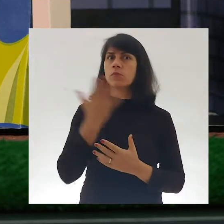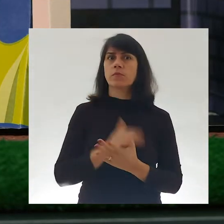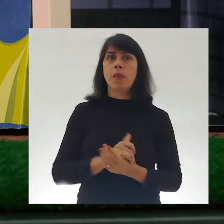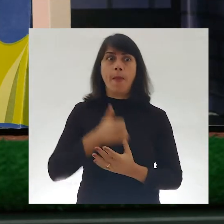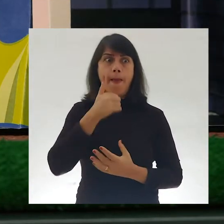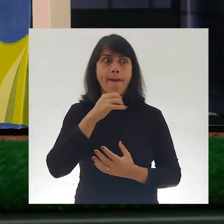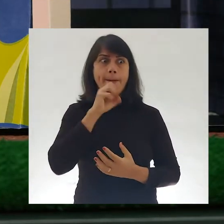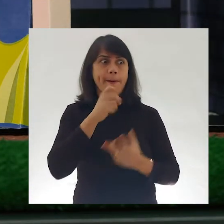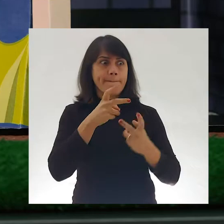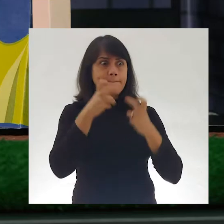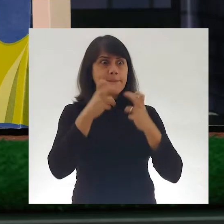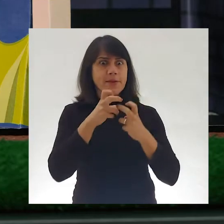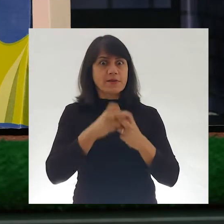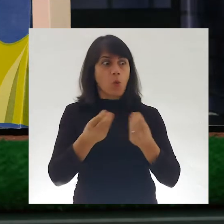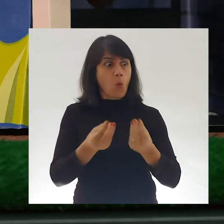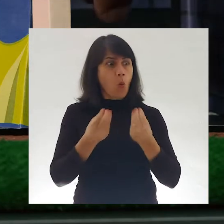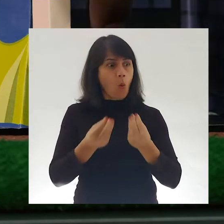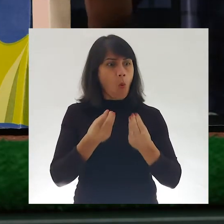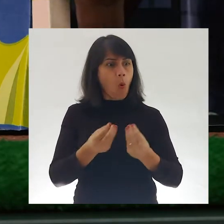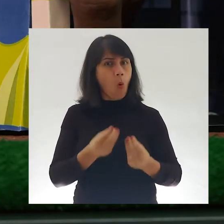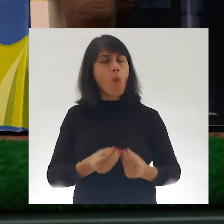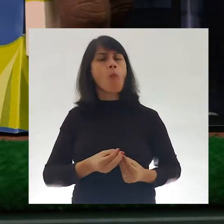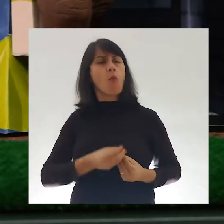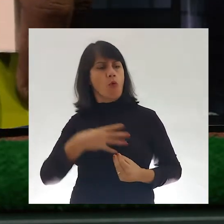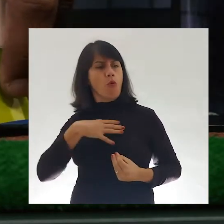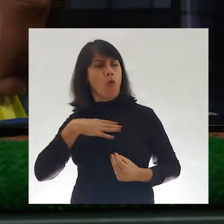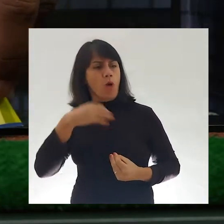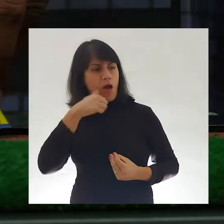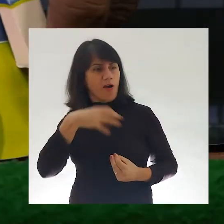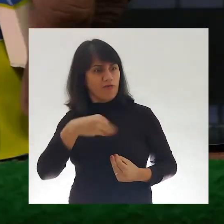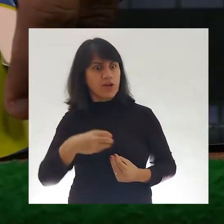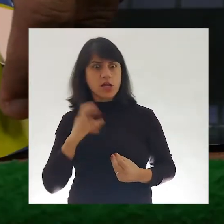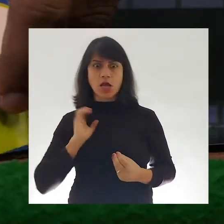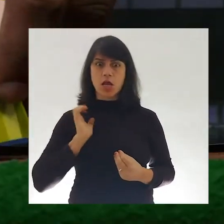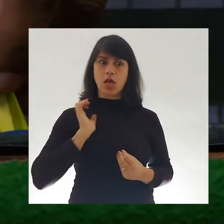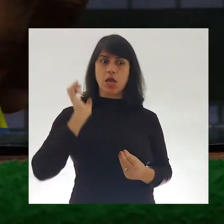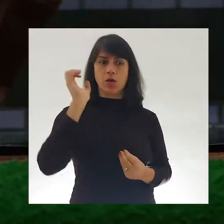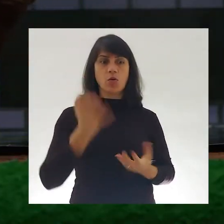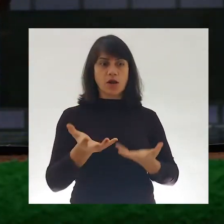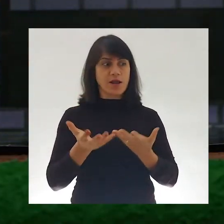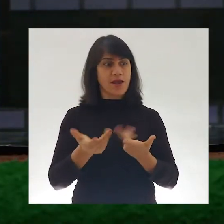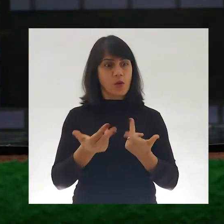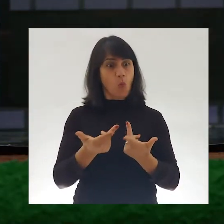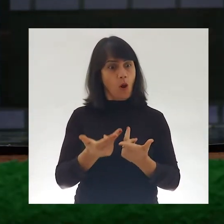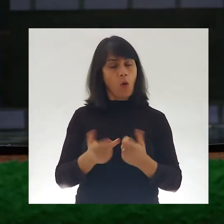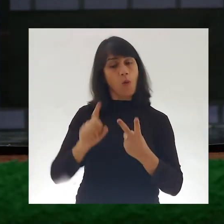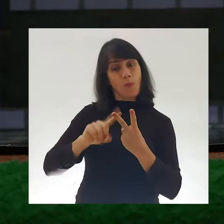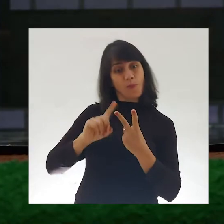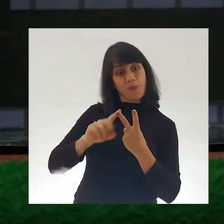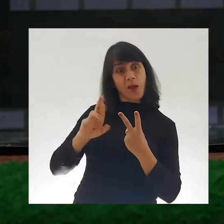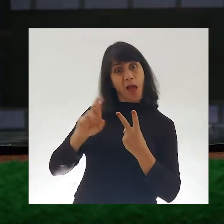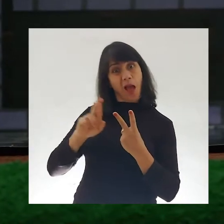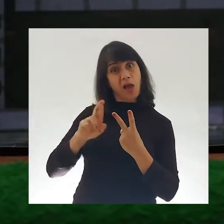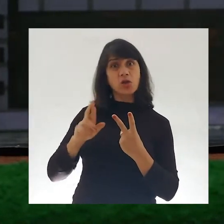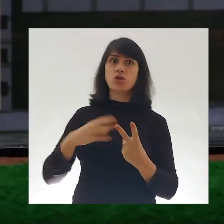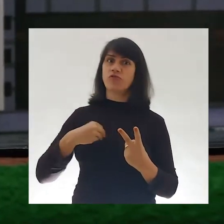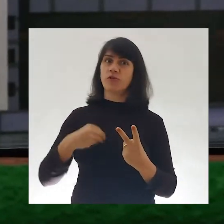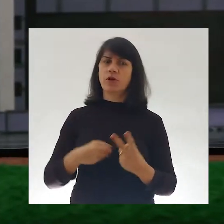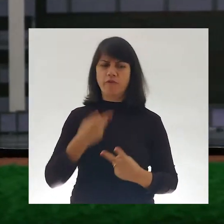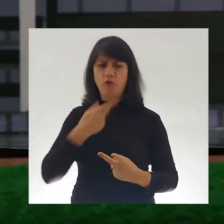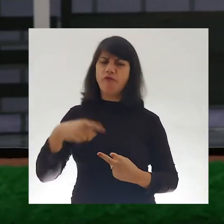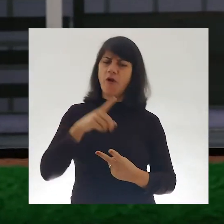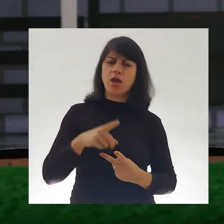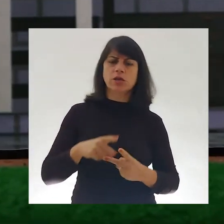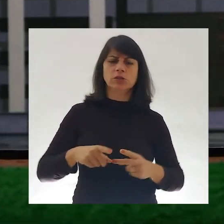quando a mãe descobriu como a filha tinha chegado a tanta riqueza, quis o mesmo para Raícha. Fez a